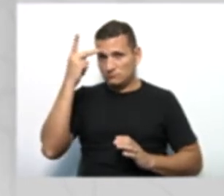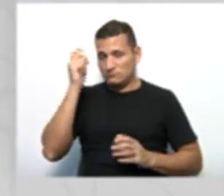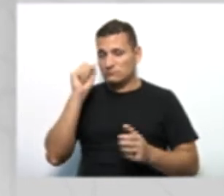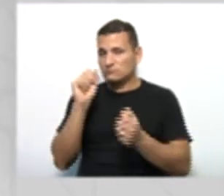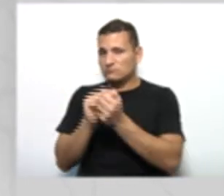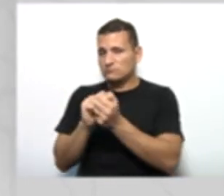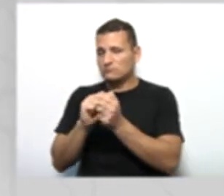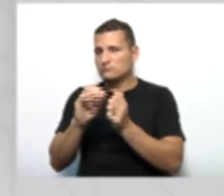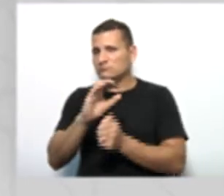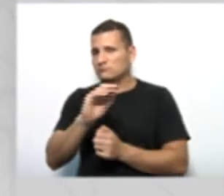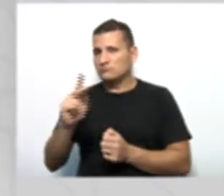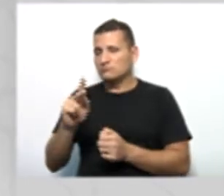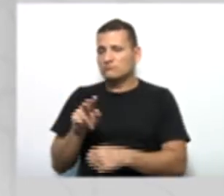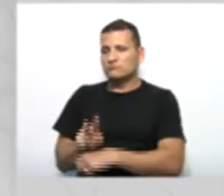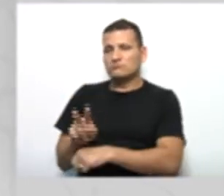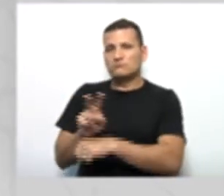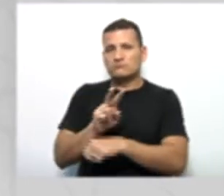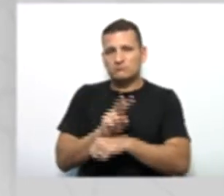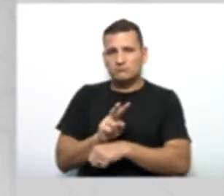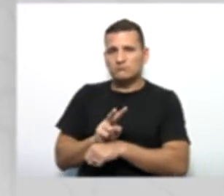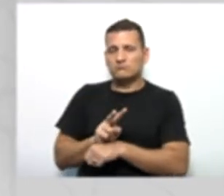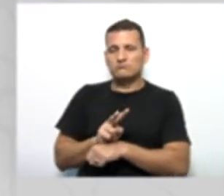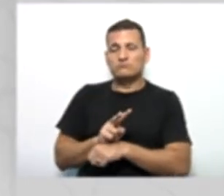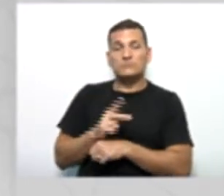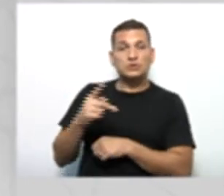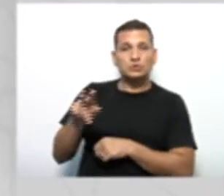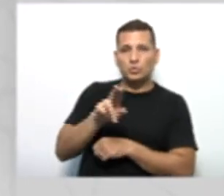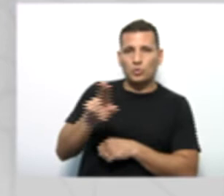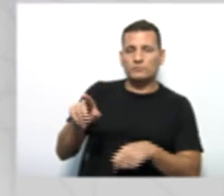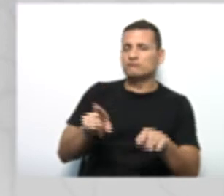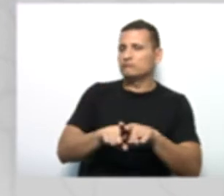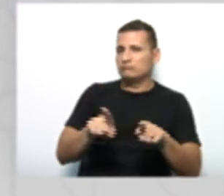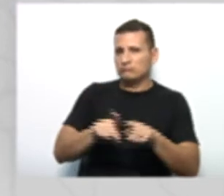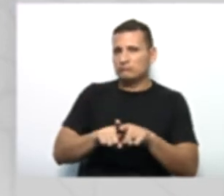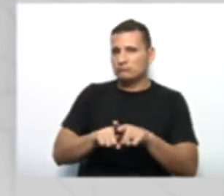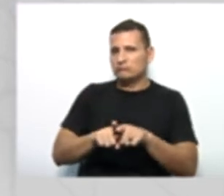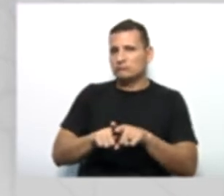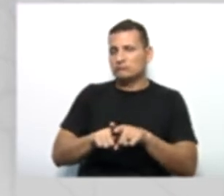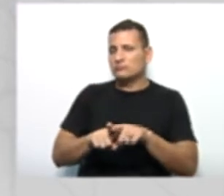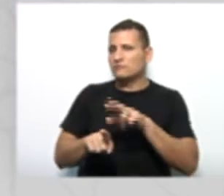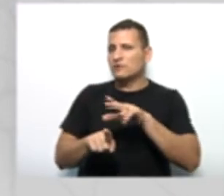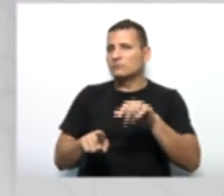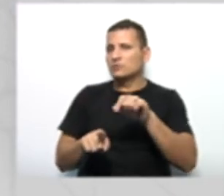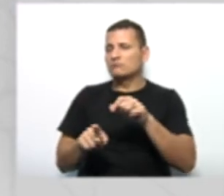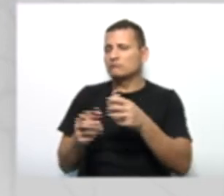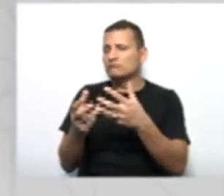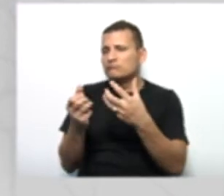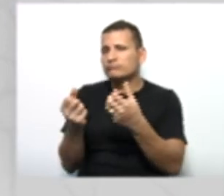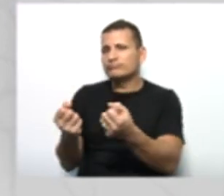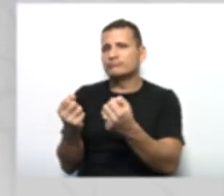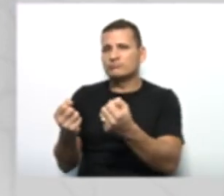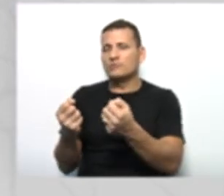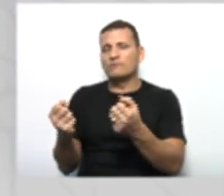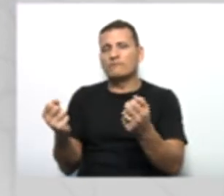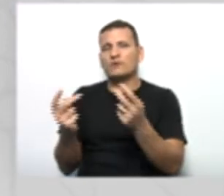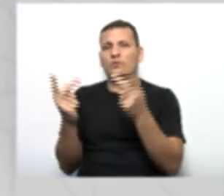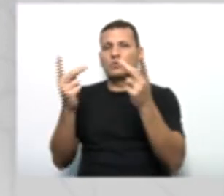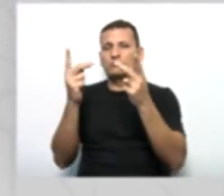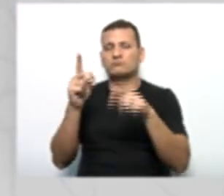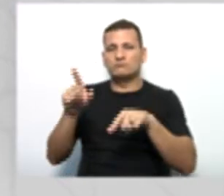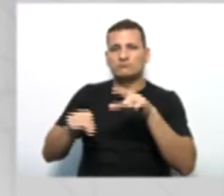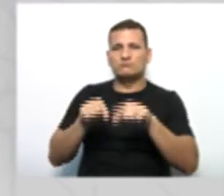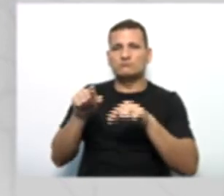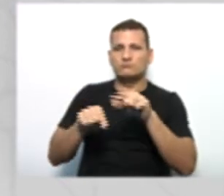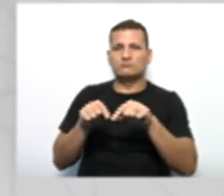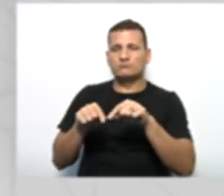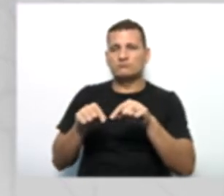também zelar pela reputação dela. Porque assim a gente vai segurar firme aqueles valores que definimos, aqueles atributos que